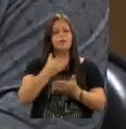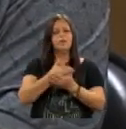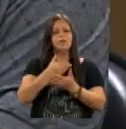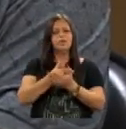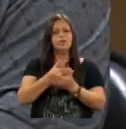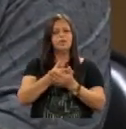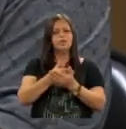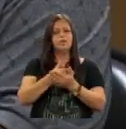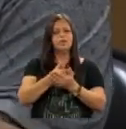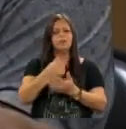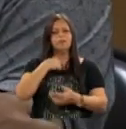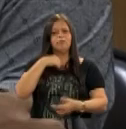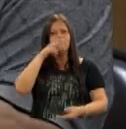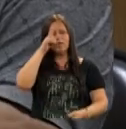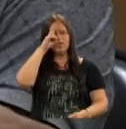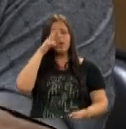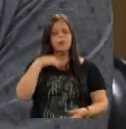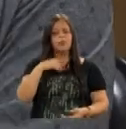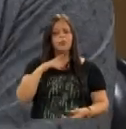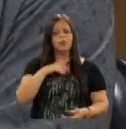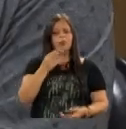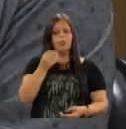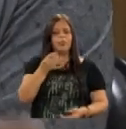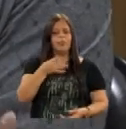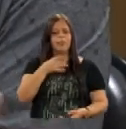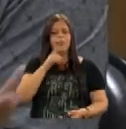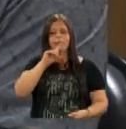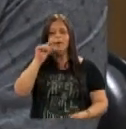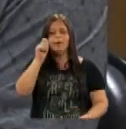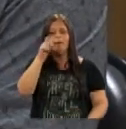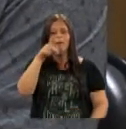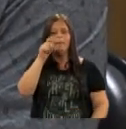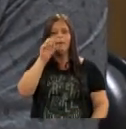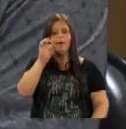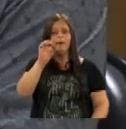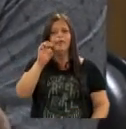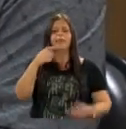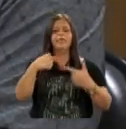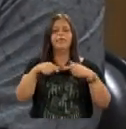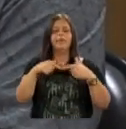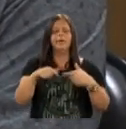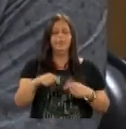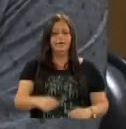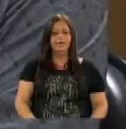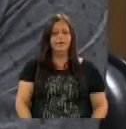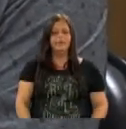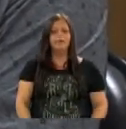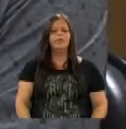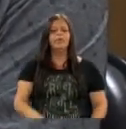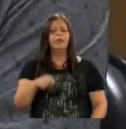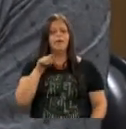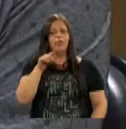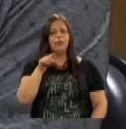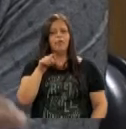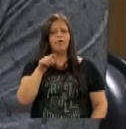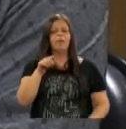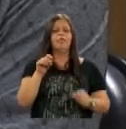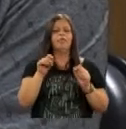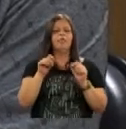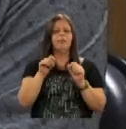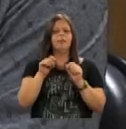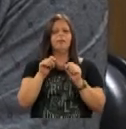dez e meia eu escutava combina música no méxico eu tinha muito medo sair papai e trabalhar alice que